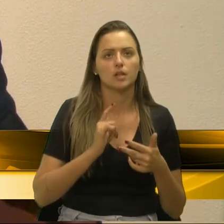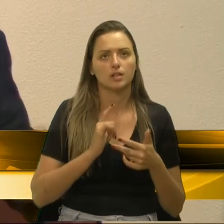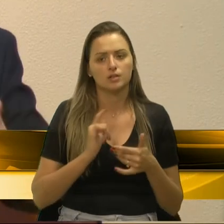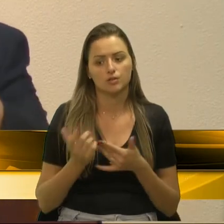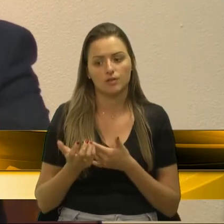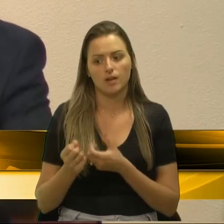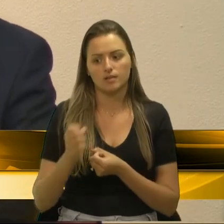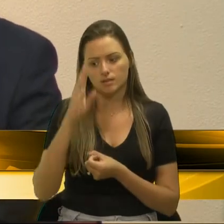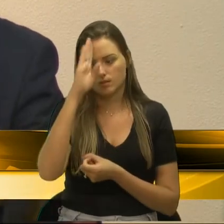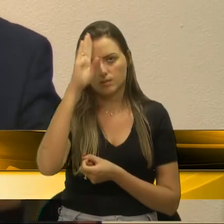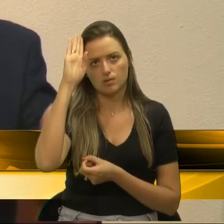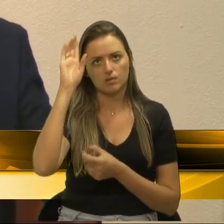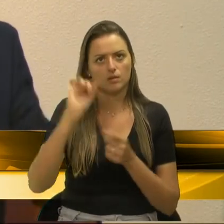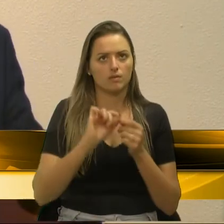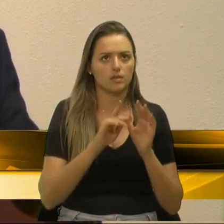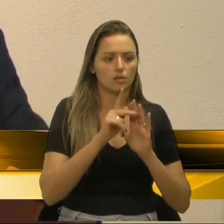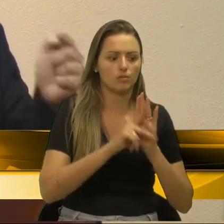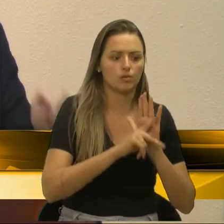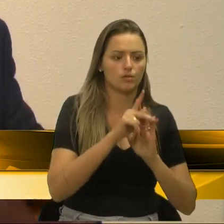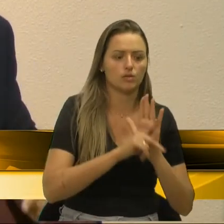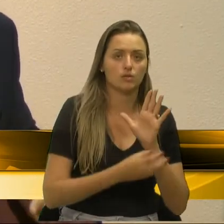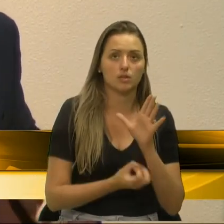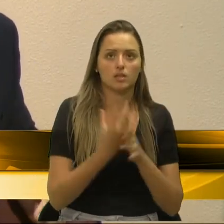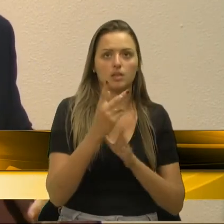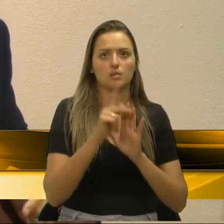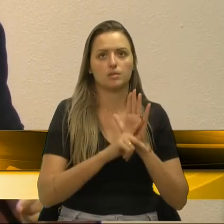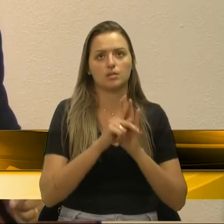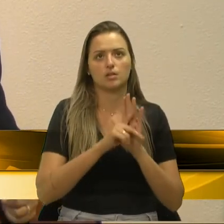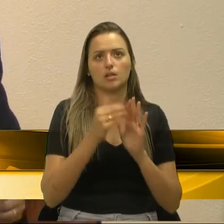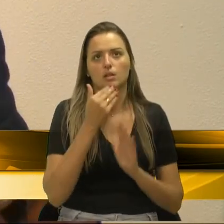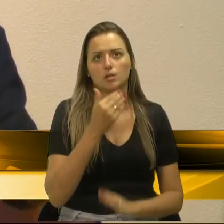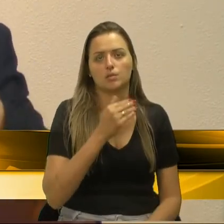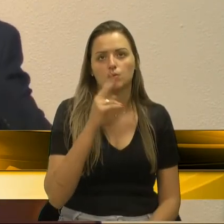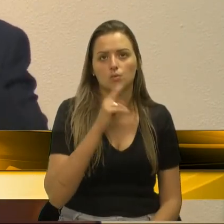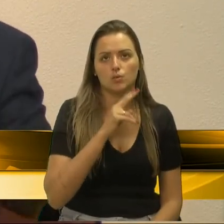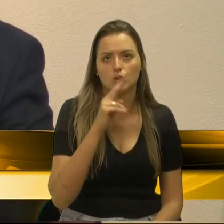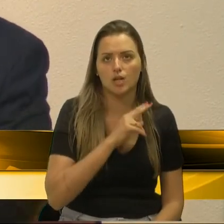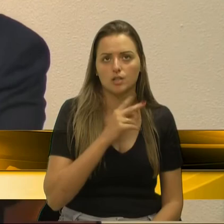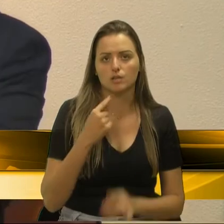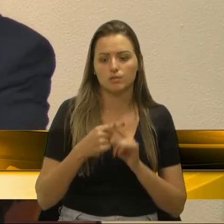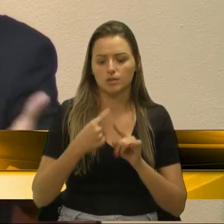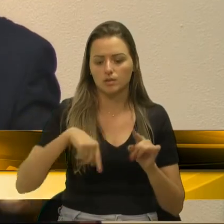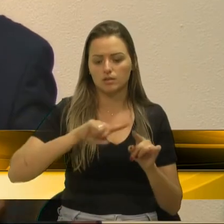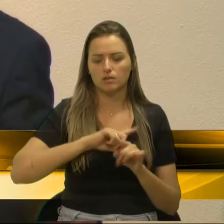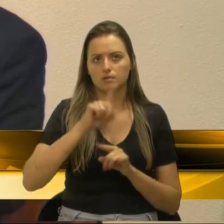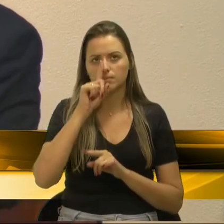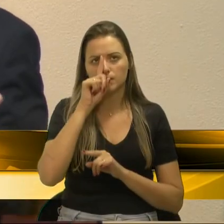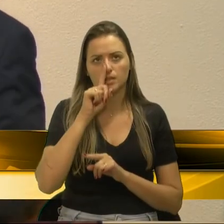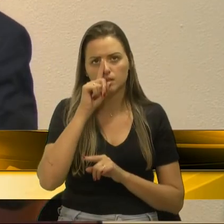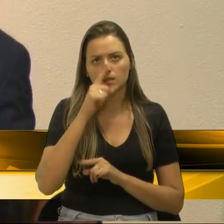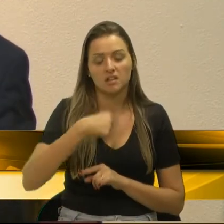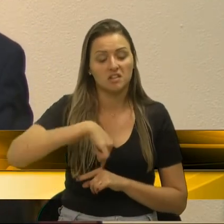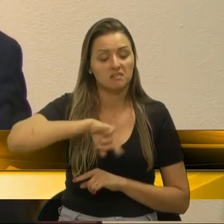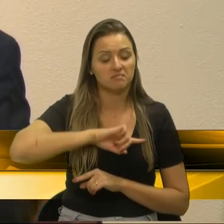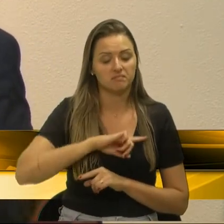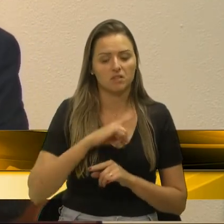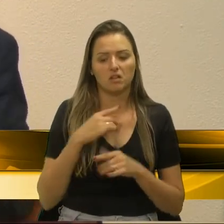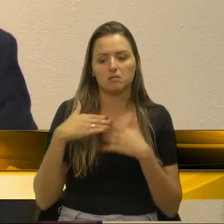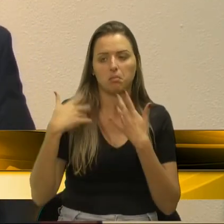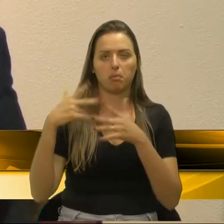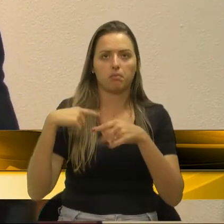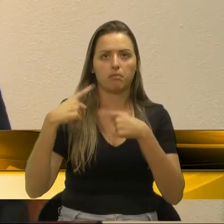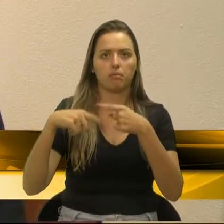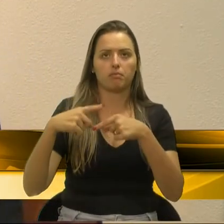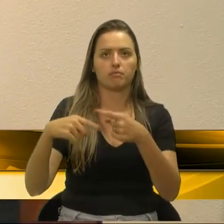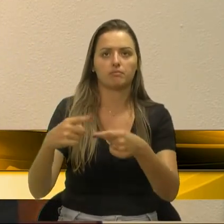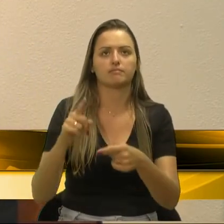vereador Bressan, de fazer um projeto, então que faça o projeto, mas em regime de urgência. Porque a gente corre o risco de a gente ficar com esse assunto desde o ano passado, isso é